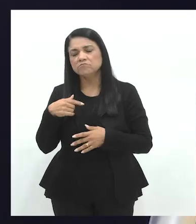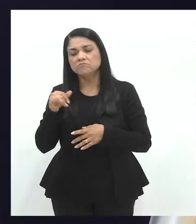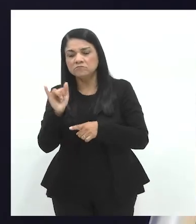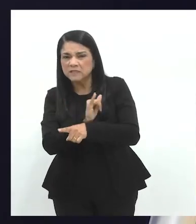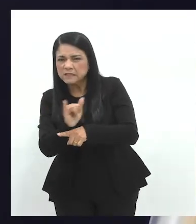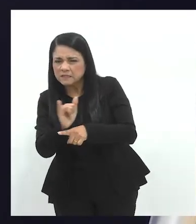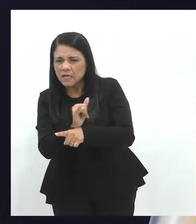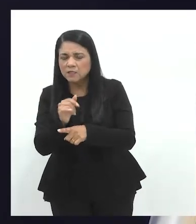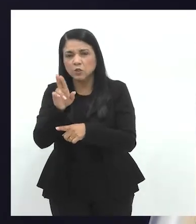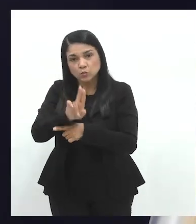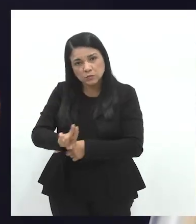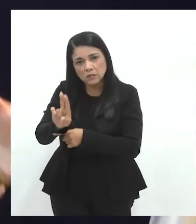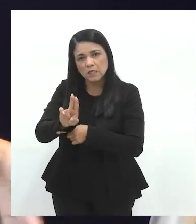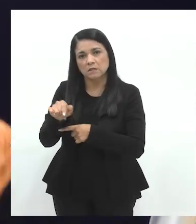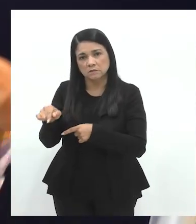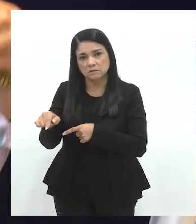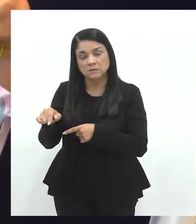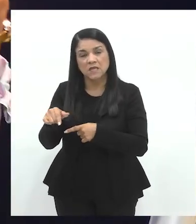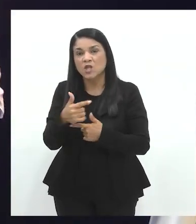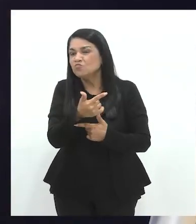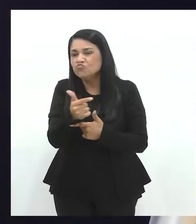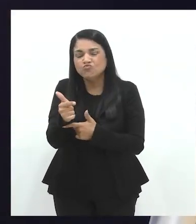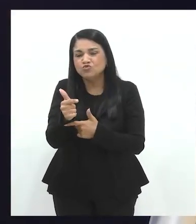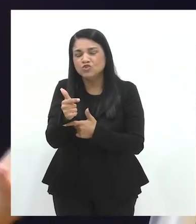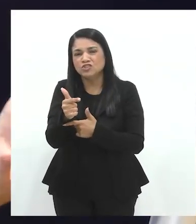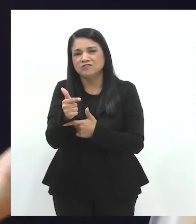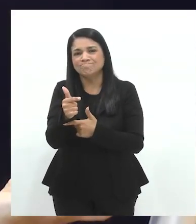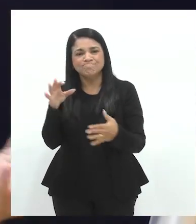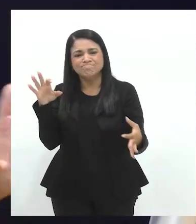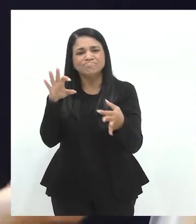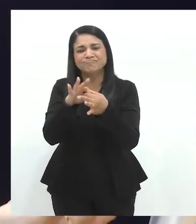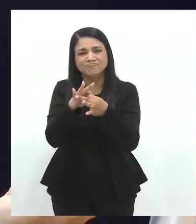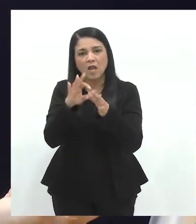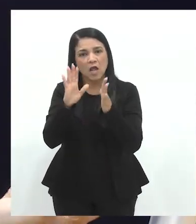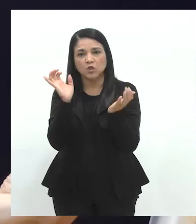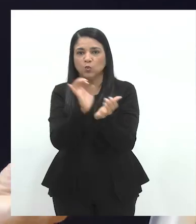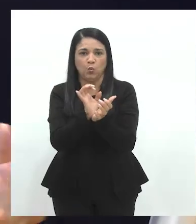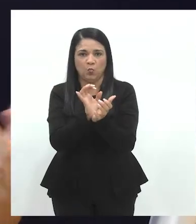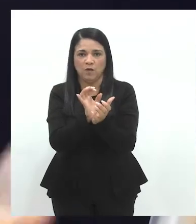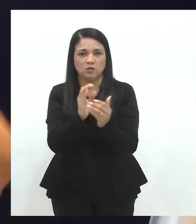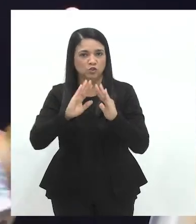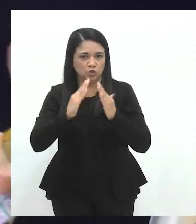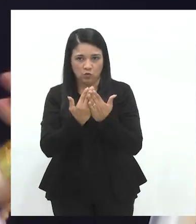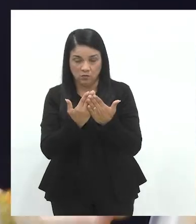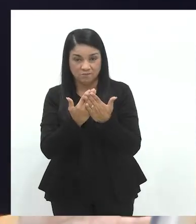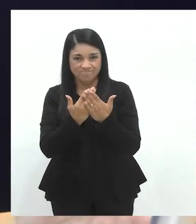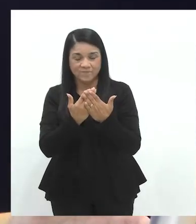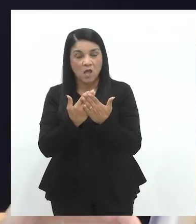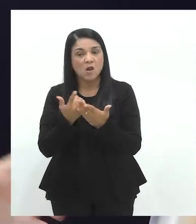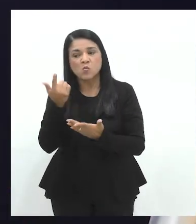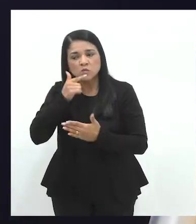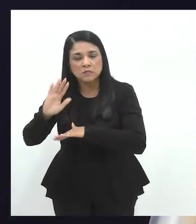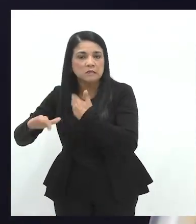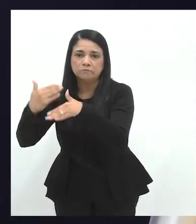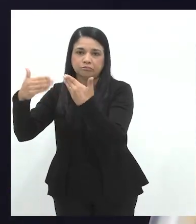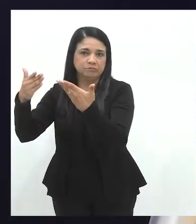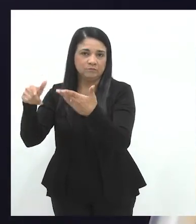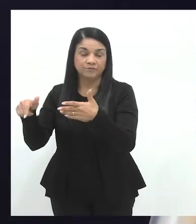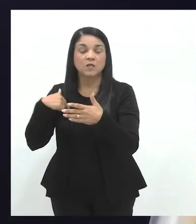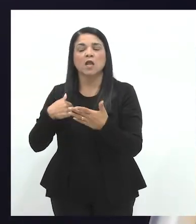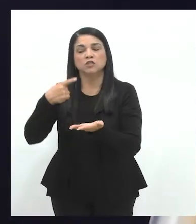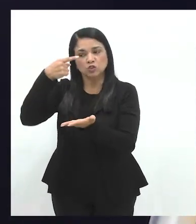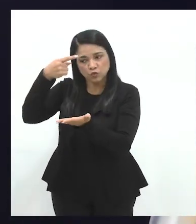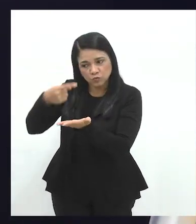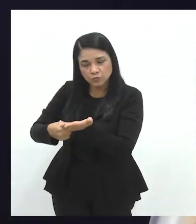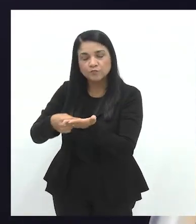estratégia, porque ela já não tinha mais, ela não tinha vínculo com aquela turma. E ela não conseguia se desenvolver. E aí a gente entrou